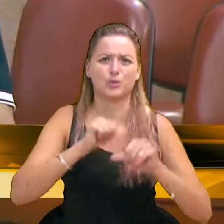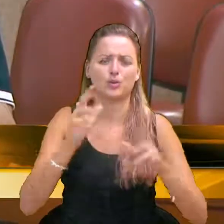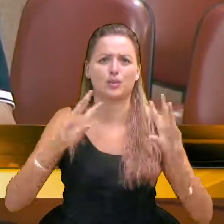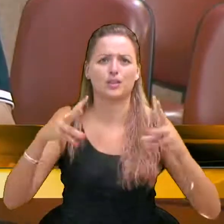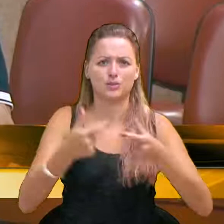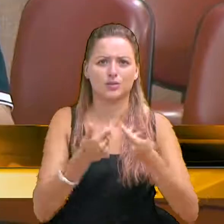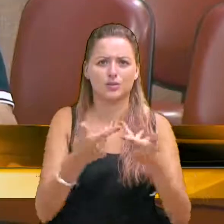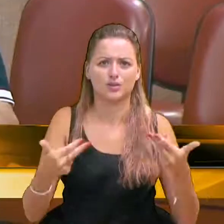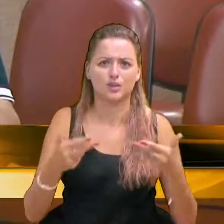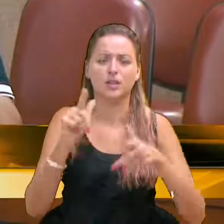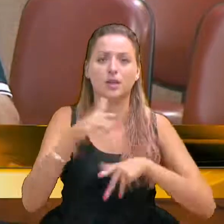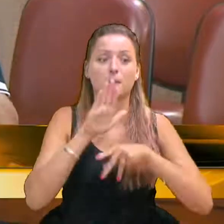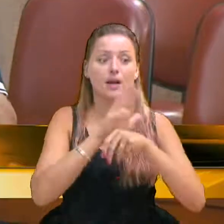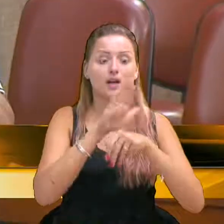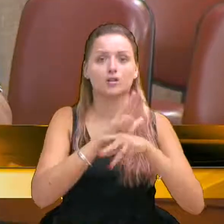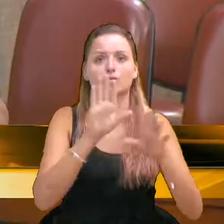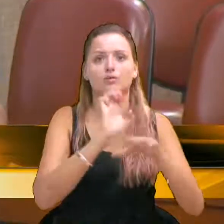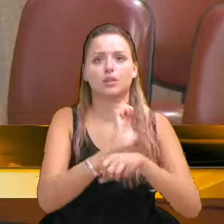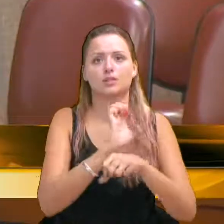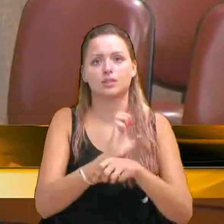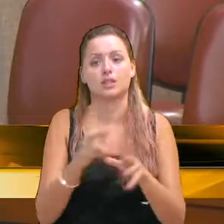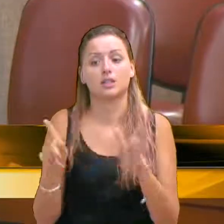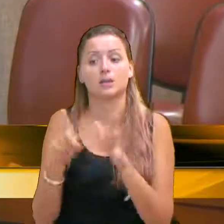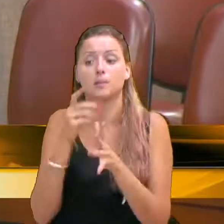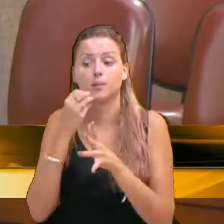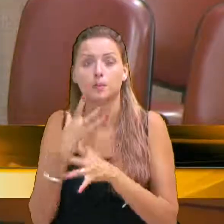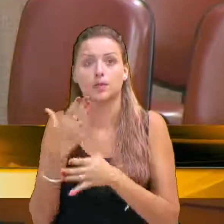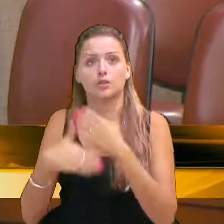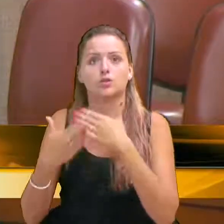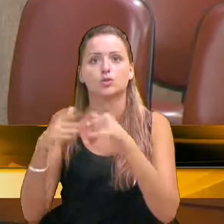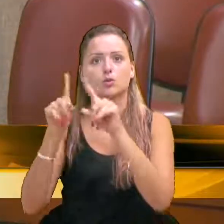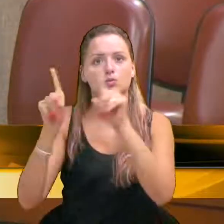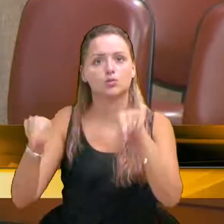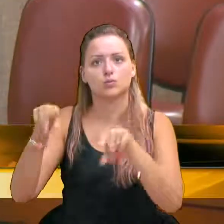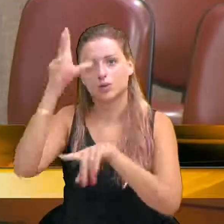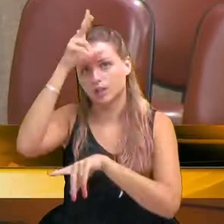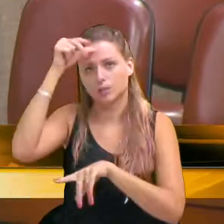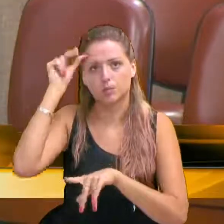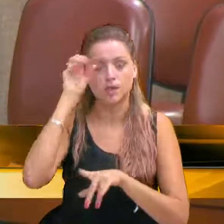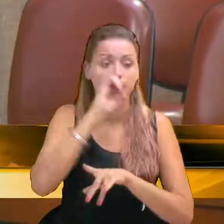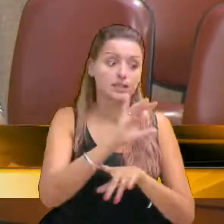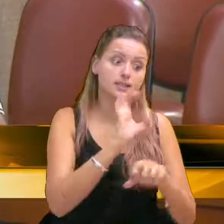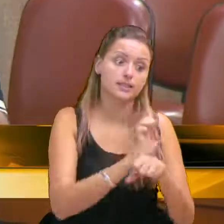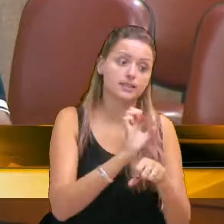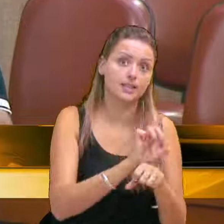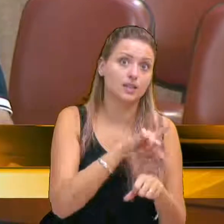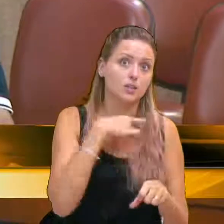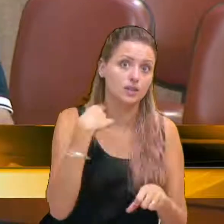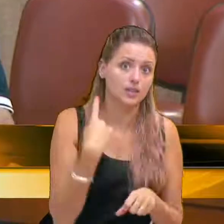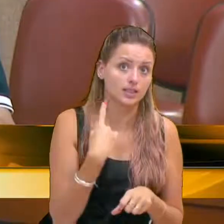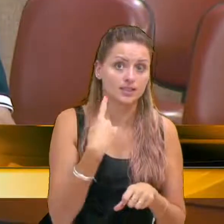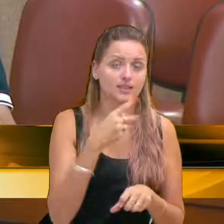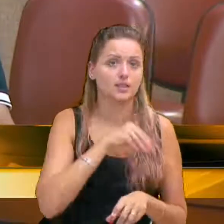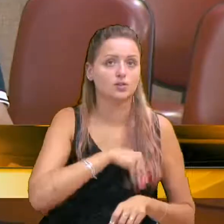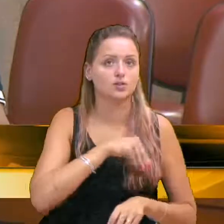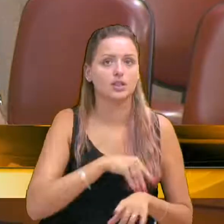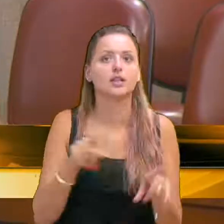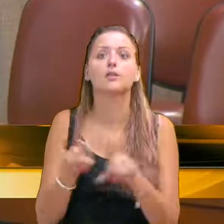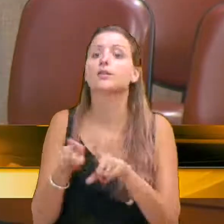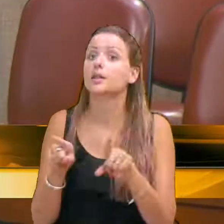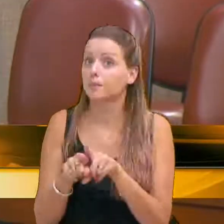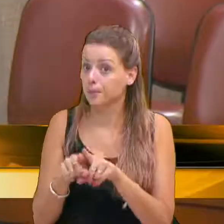reformulada? Para o bem do Estado e para o bem dos próprios servidores públicos, porque se o Estado está atrasando o salário, também uma